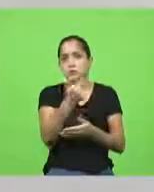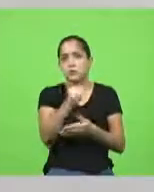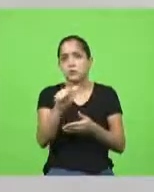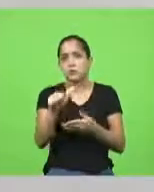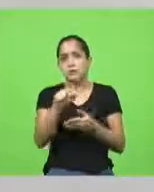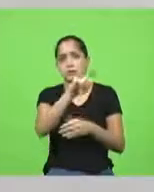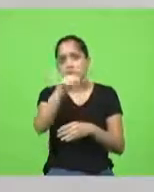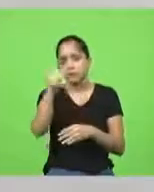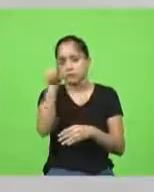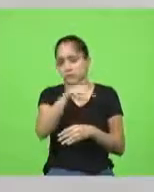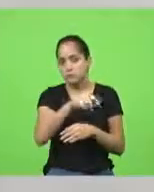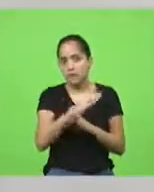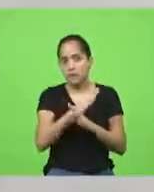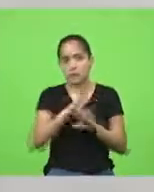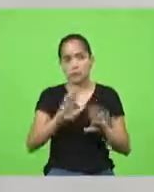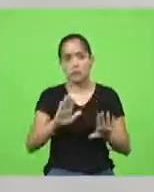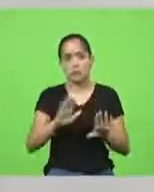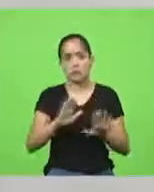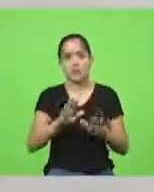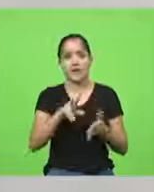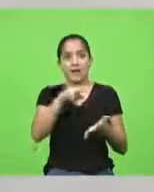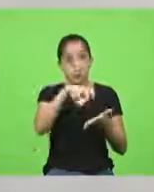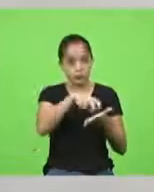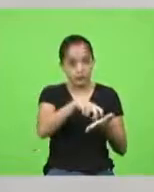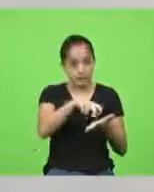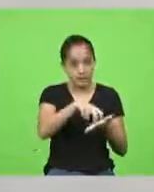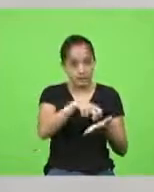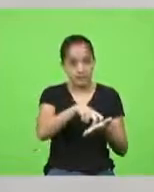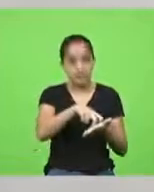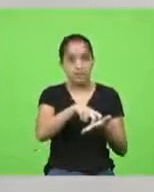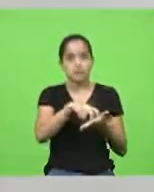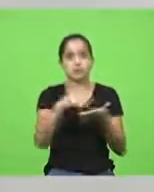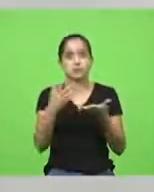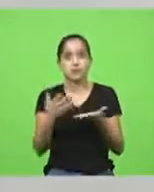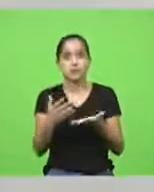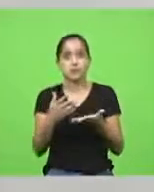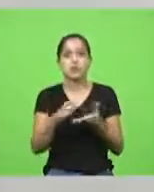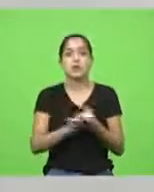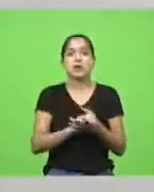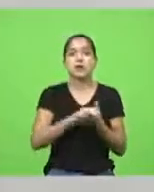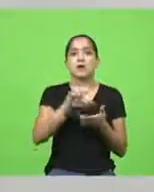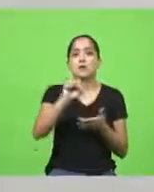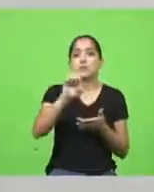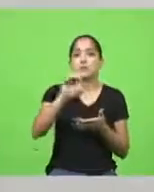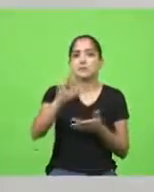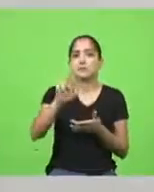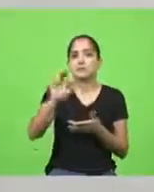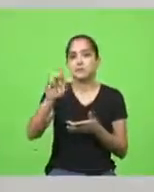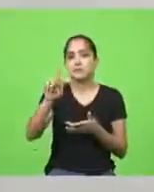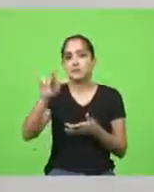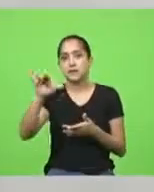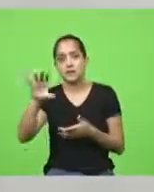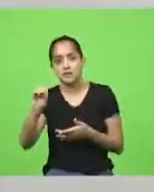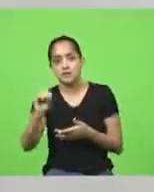existe mais. Aquela condenação que condenou o Sérgio Cabral, o José